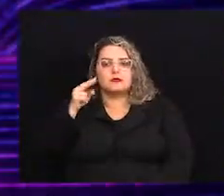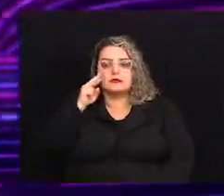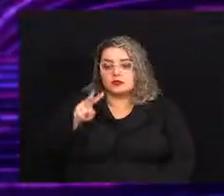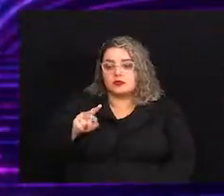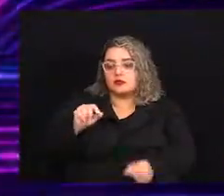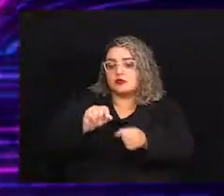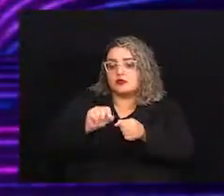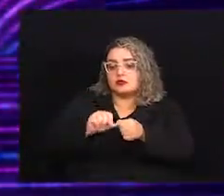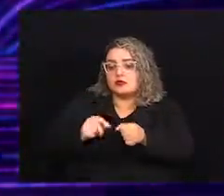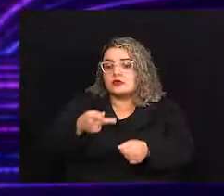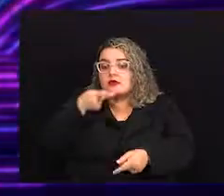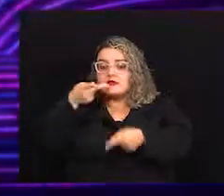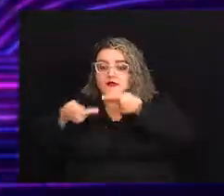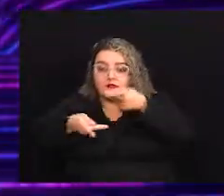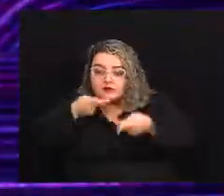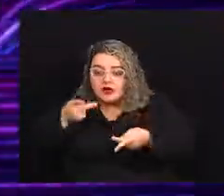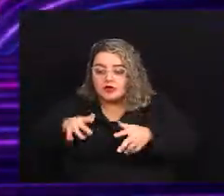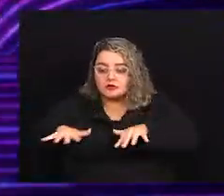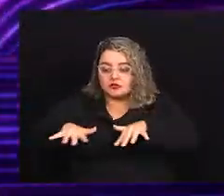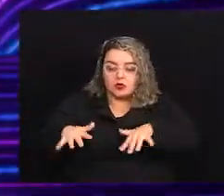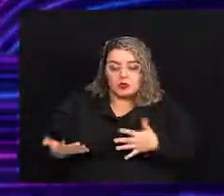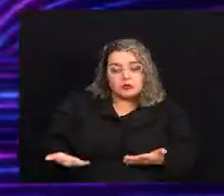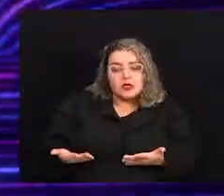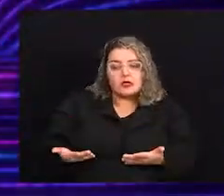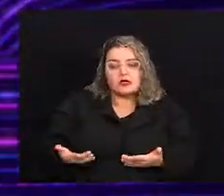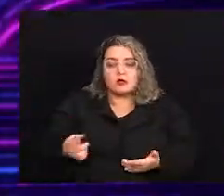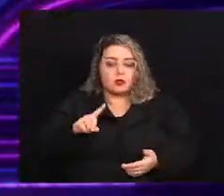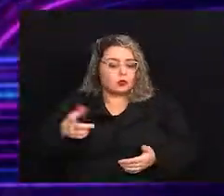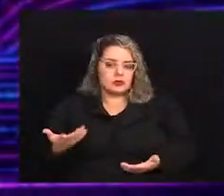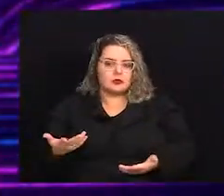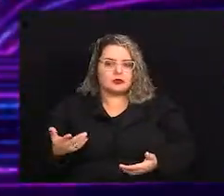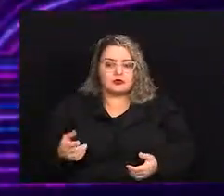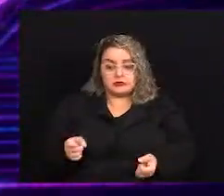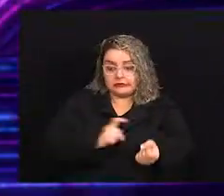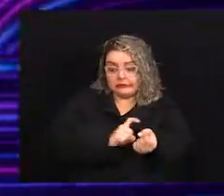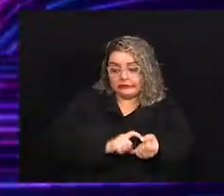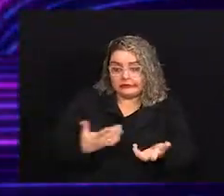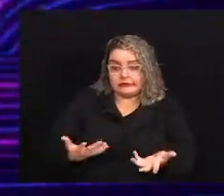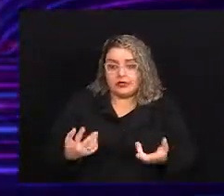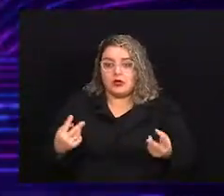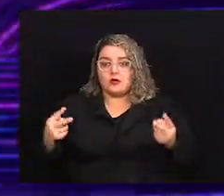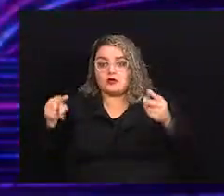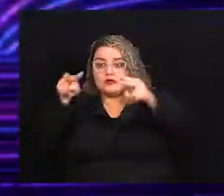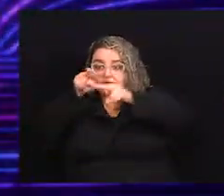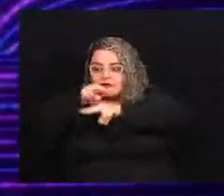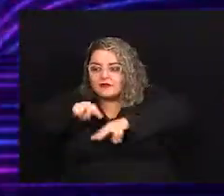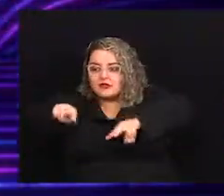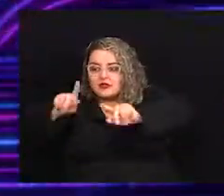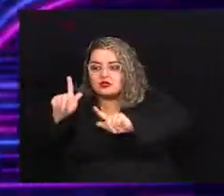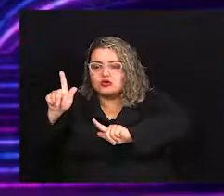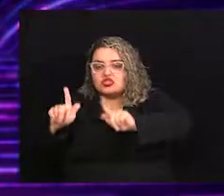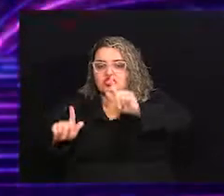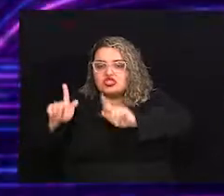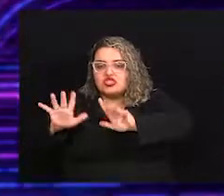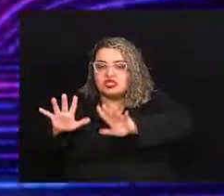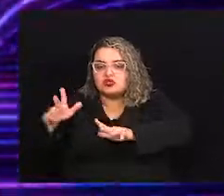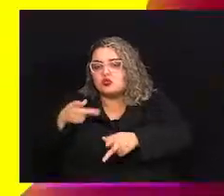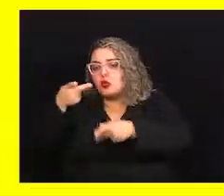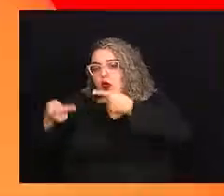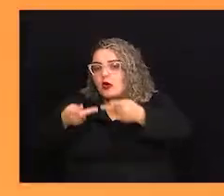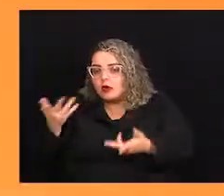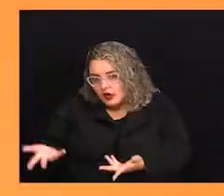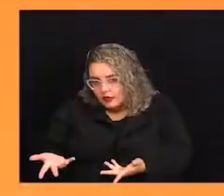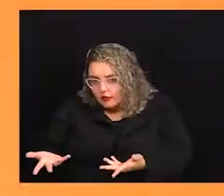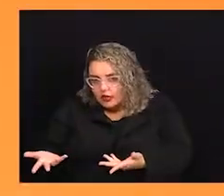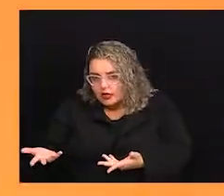ele fala e como ele se movimenta ou não se movimenta, se ele está nervoso, né? Você vê o gestual e a fala, a